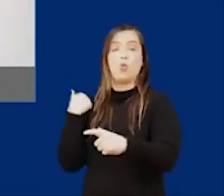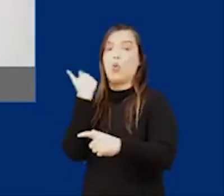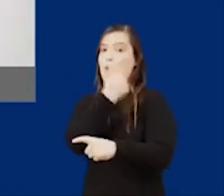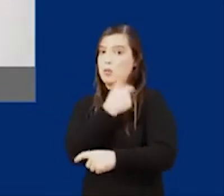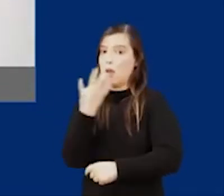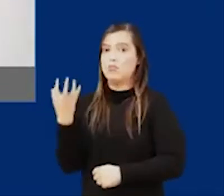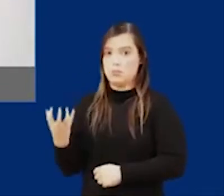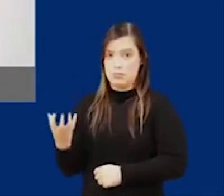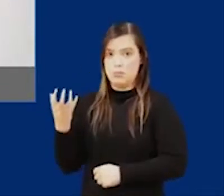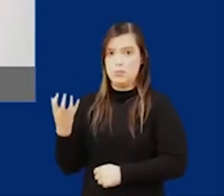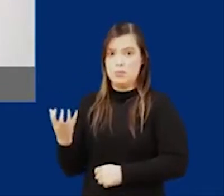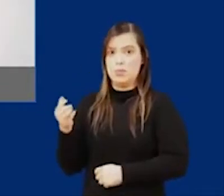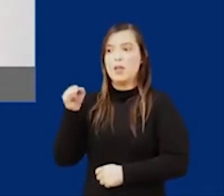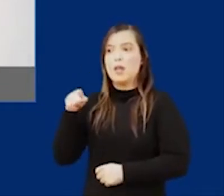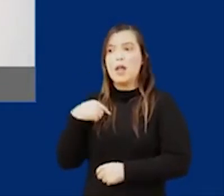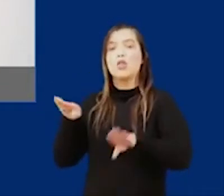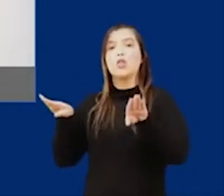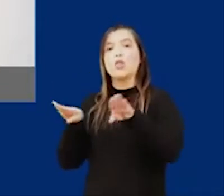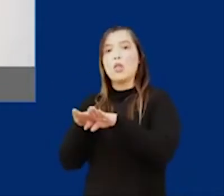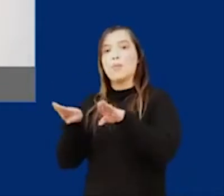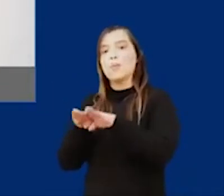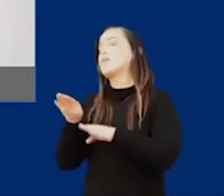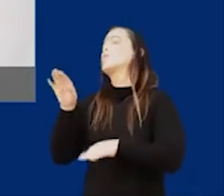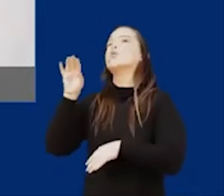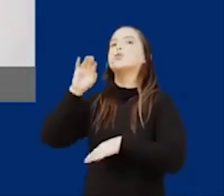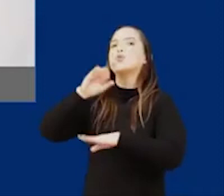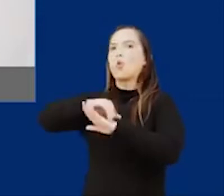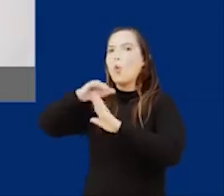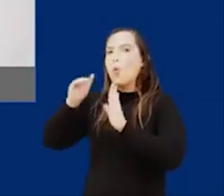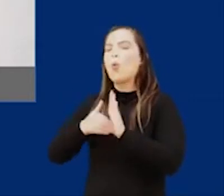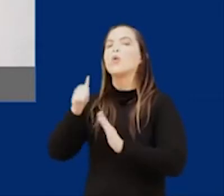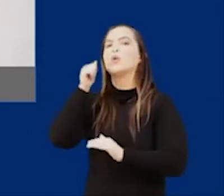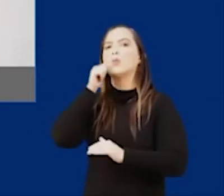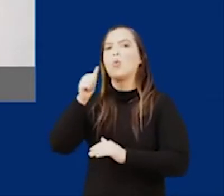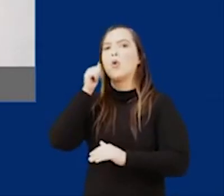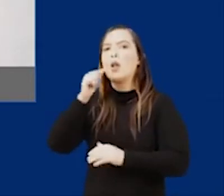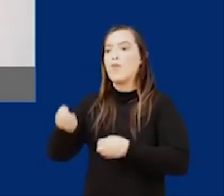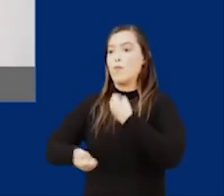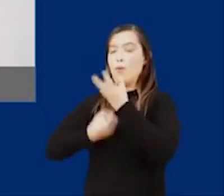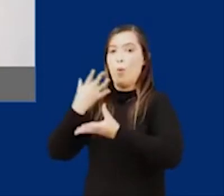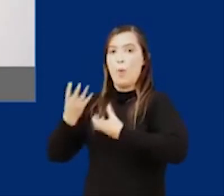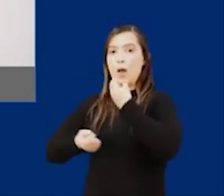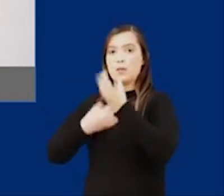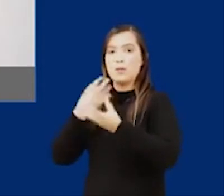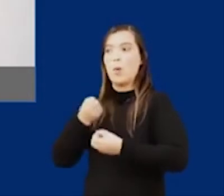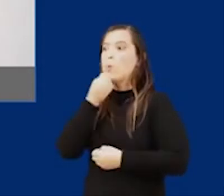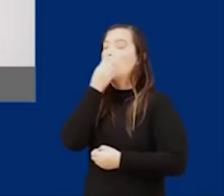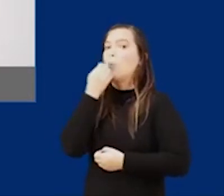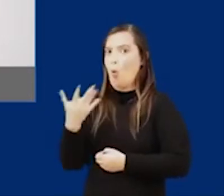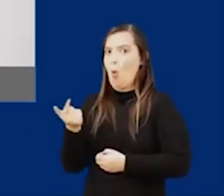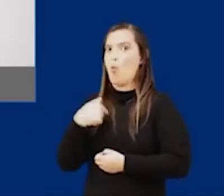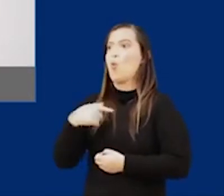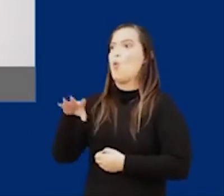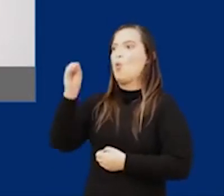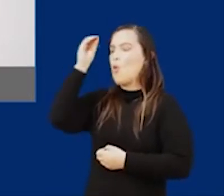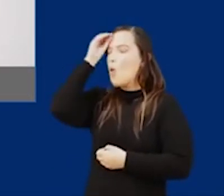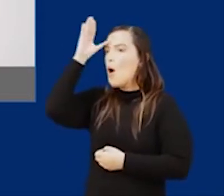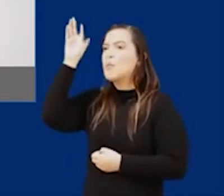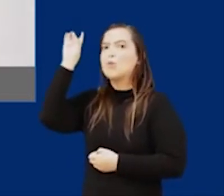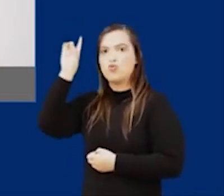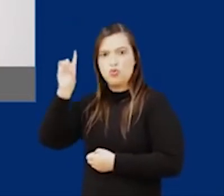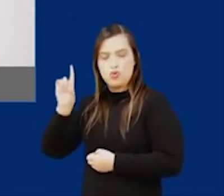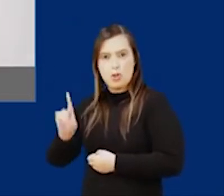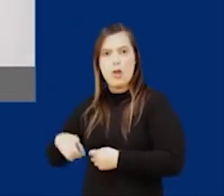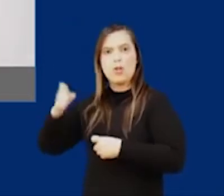que todas as mulheres tenham informação de qualidade, que todas as mulheres possam ter um conhecimento sobre os seus direitos sexuais